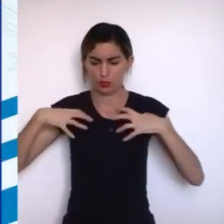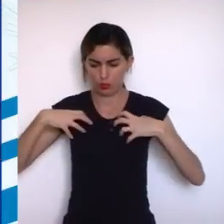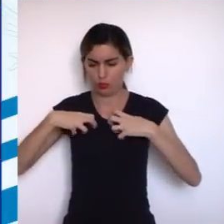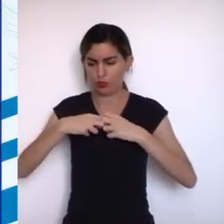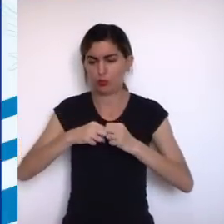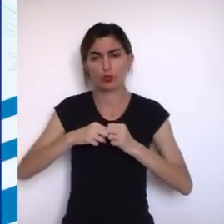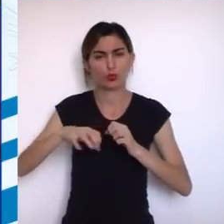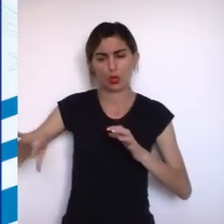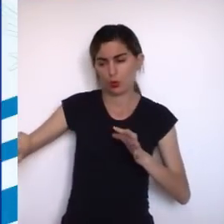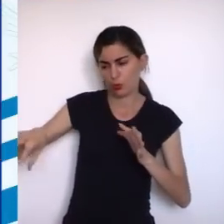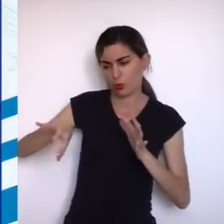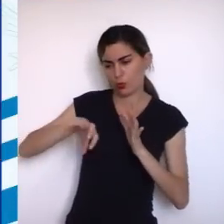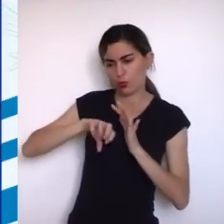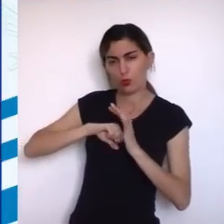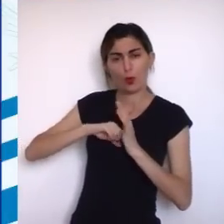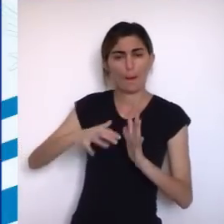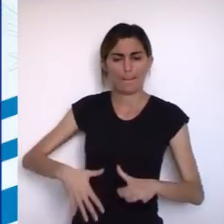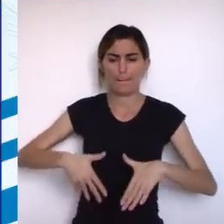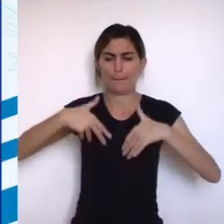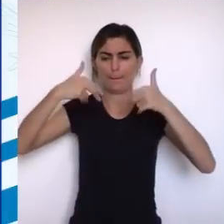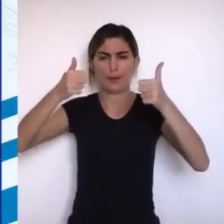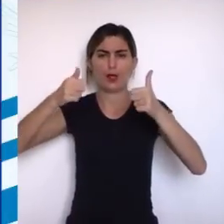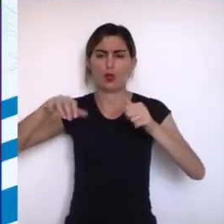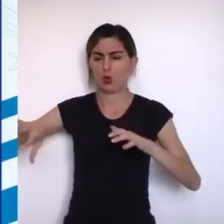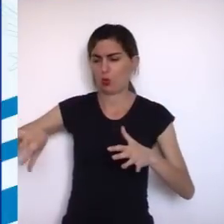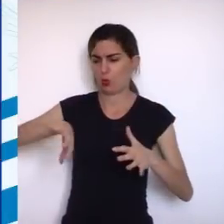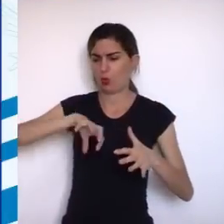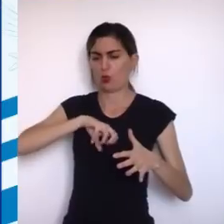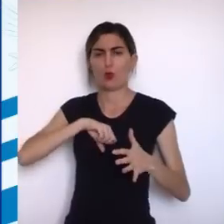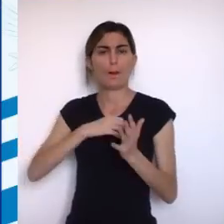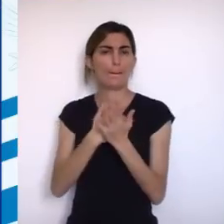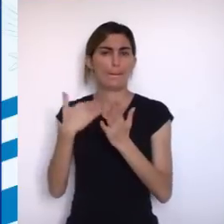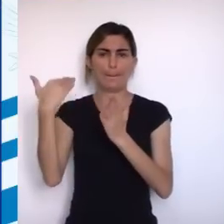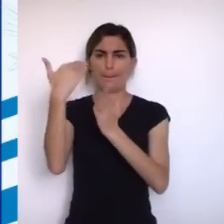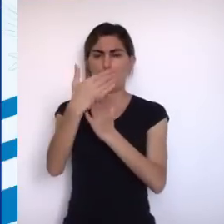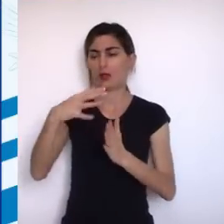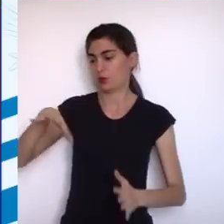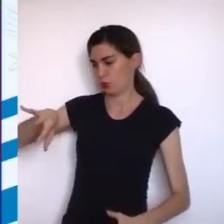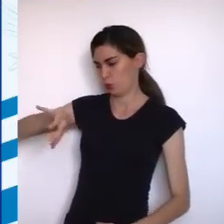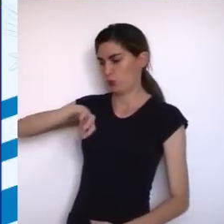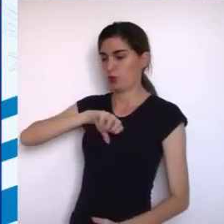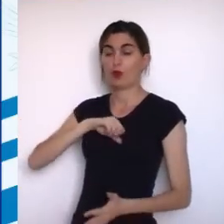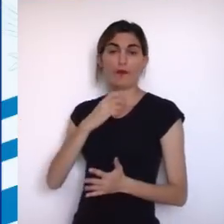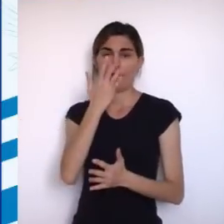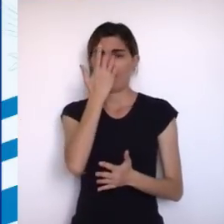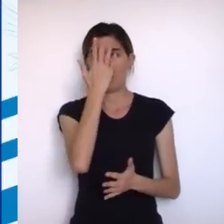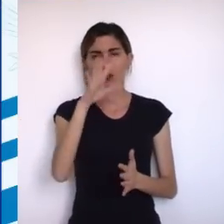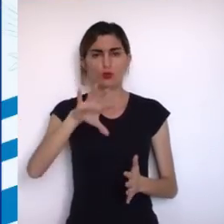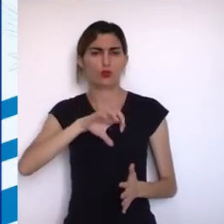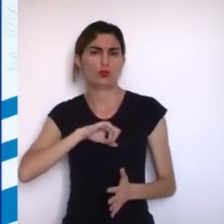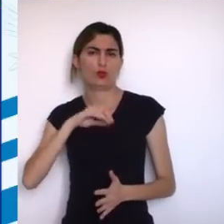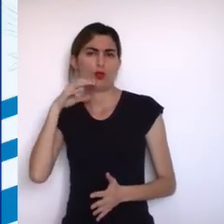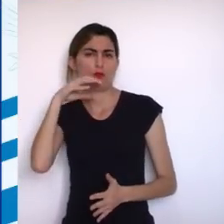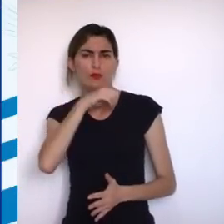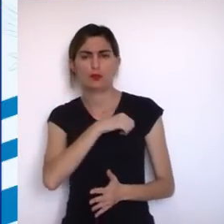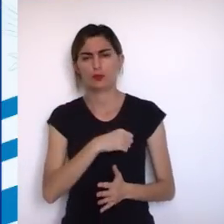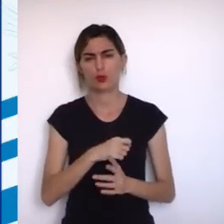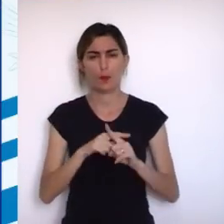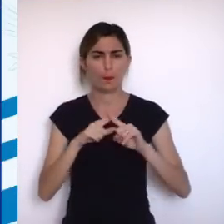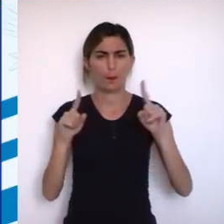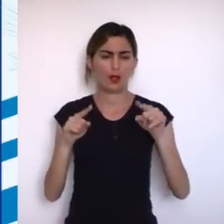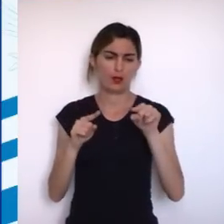eles são mais escuros, eles são melhores absorvedores. Ele vai absorver com a maior